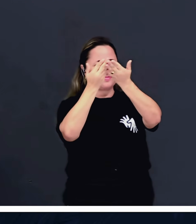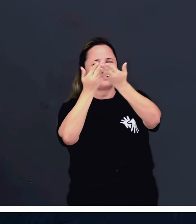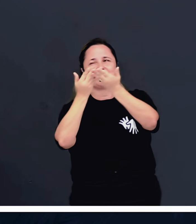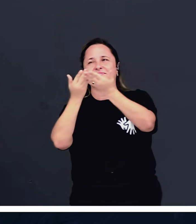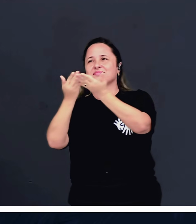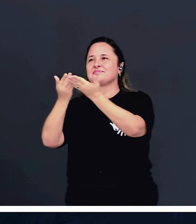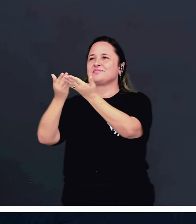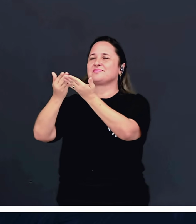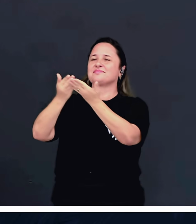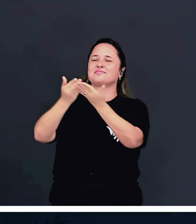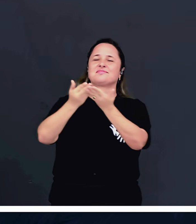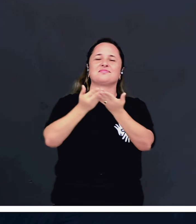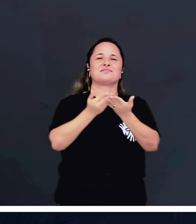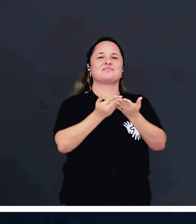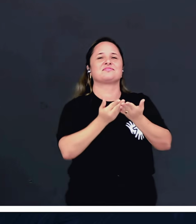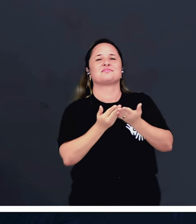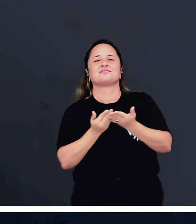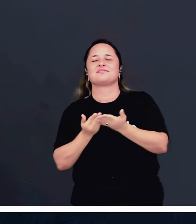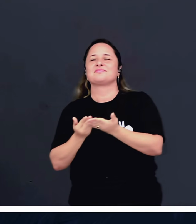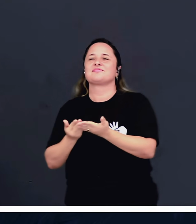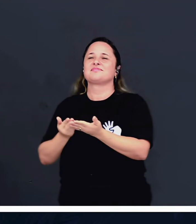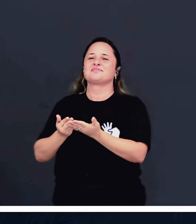Oh, eu sou Teu.